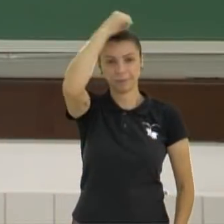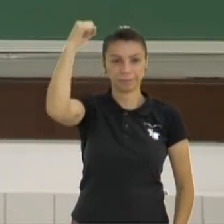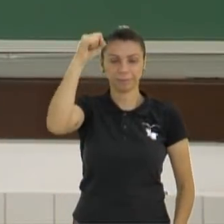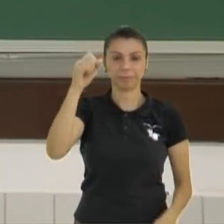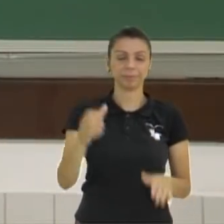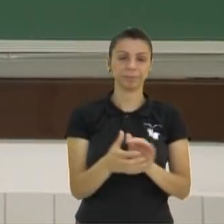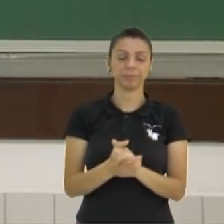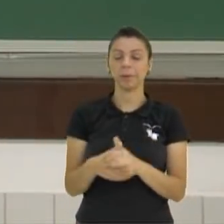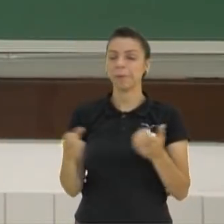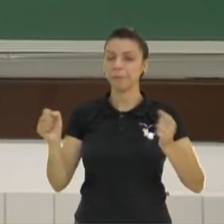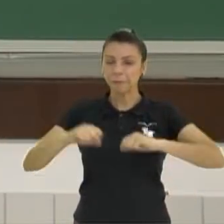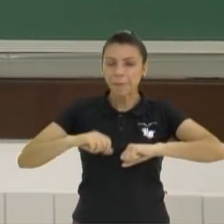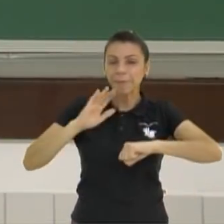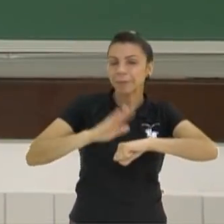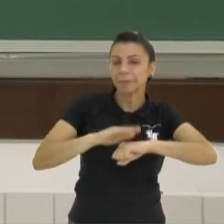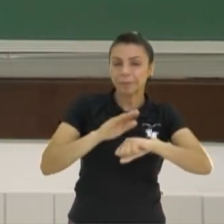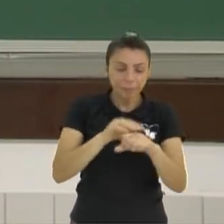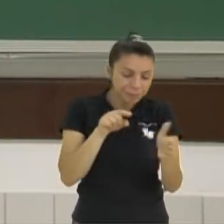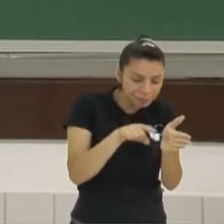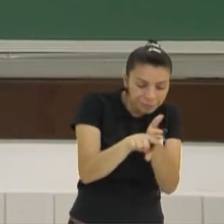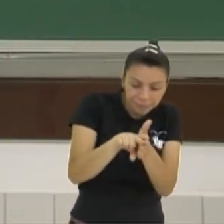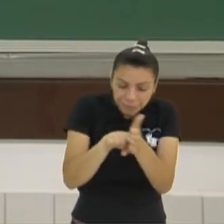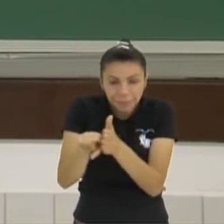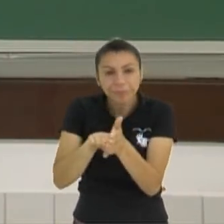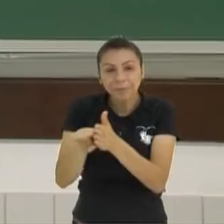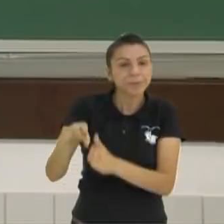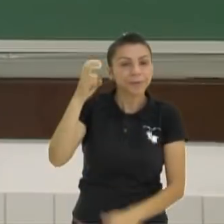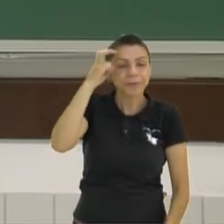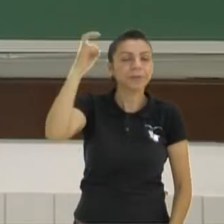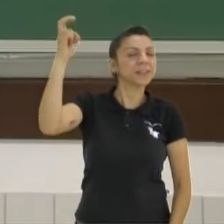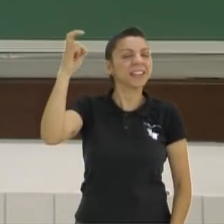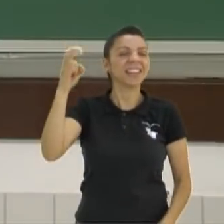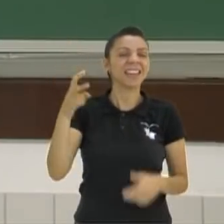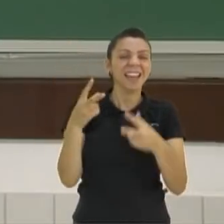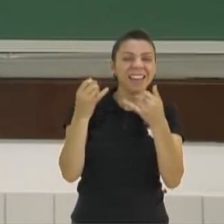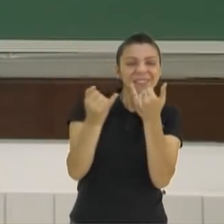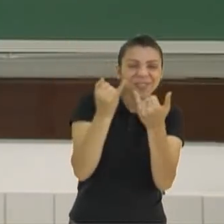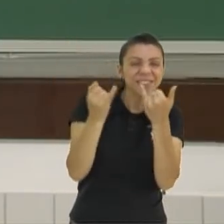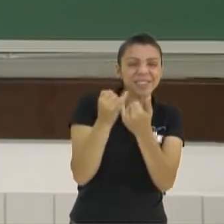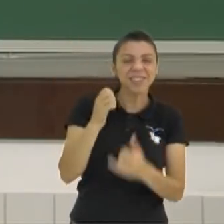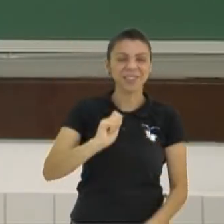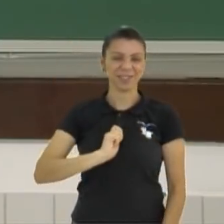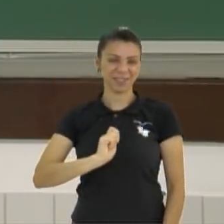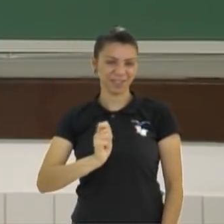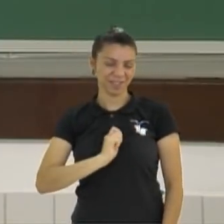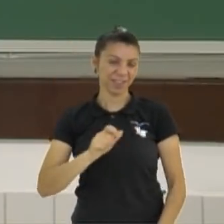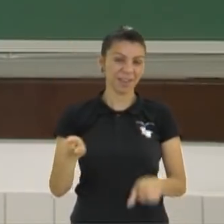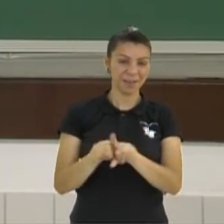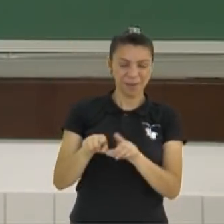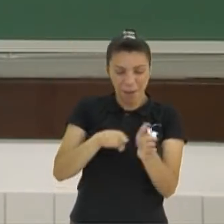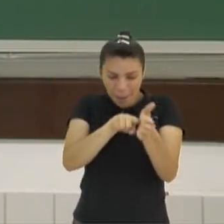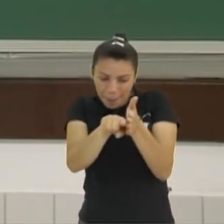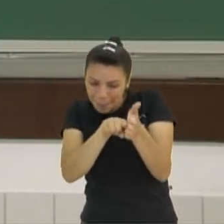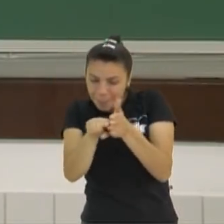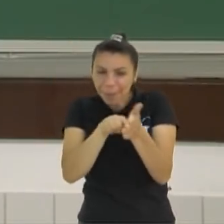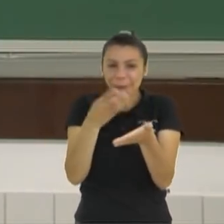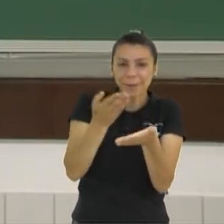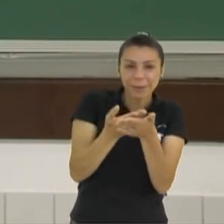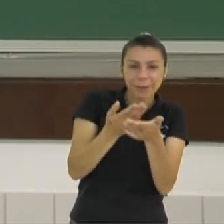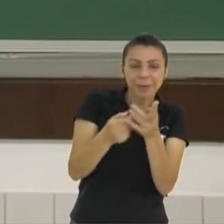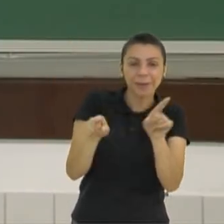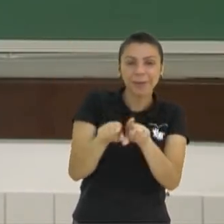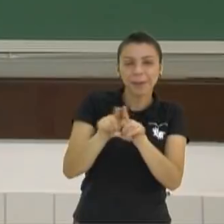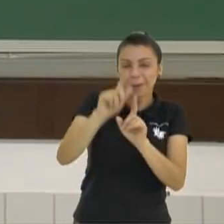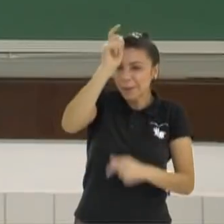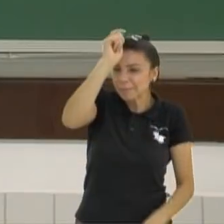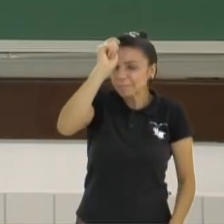os investigadores da cultura, como aqueles antropólogos, como aqueles investigadores que usam chapéu,